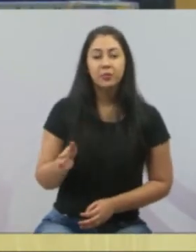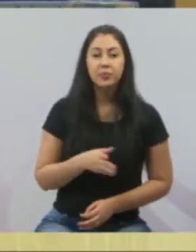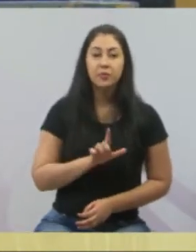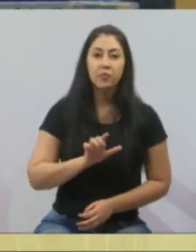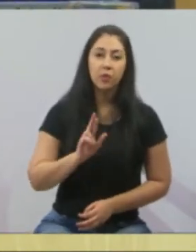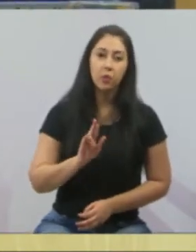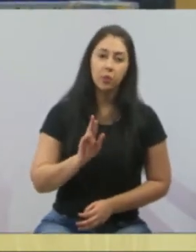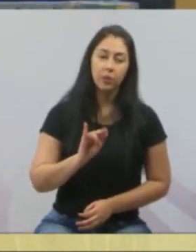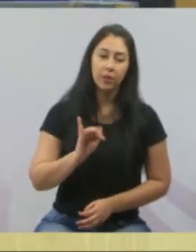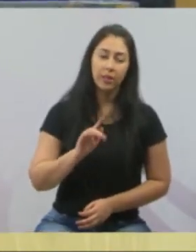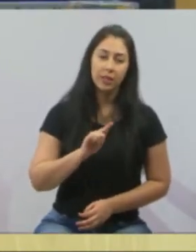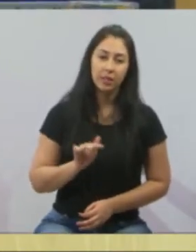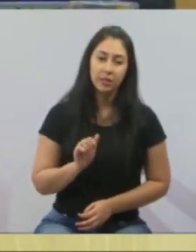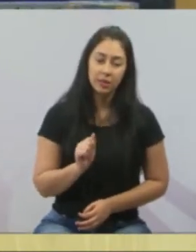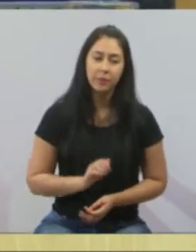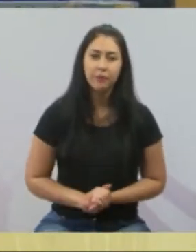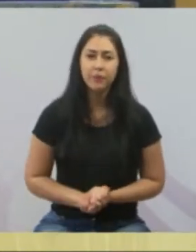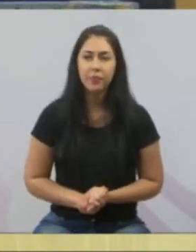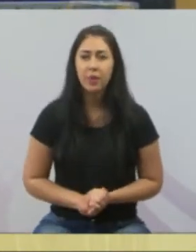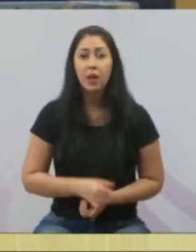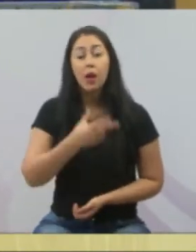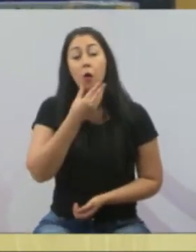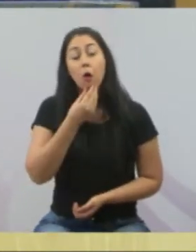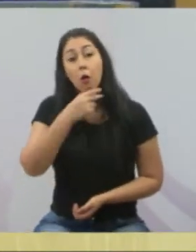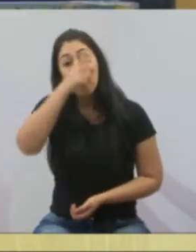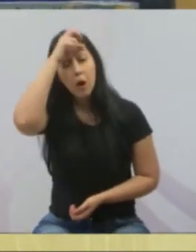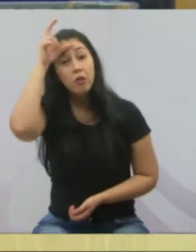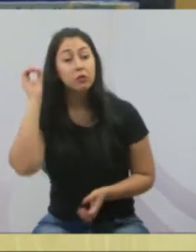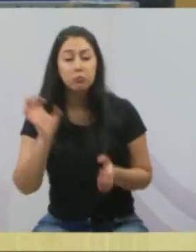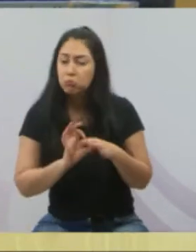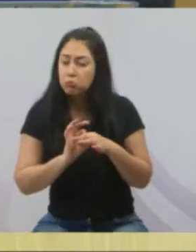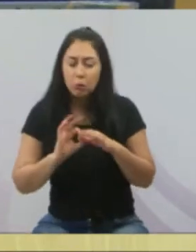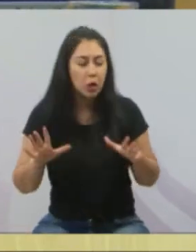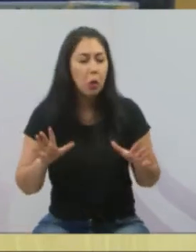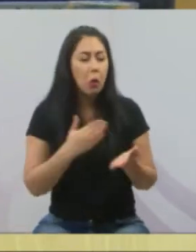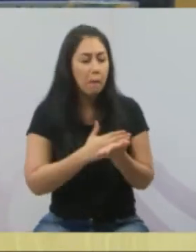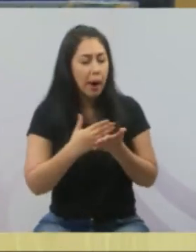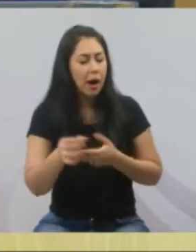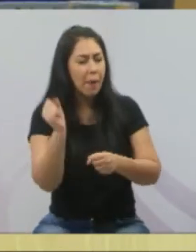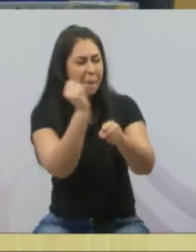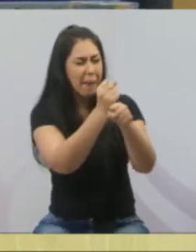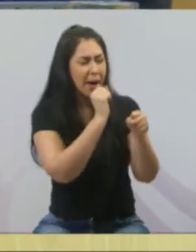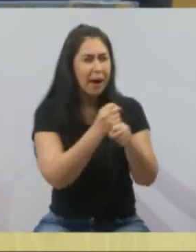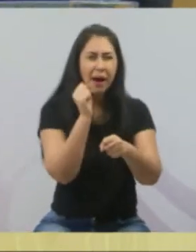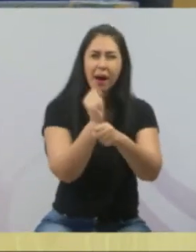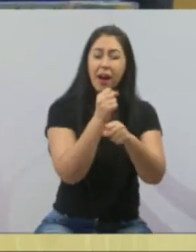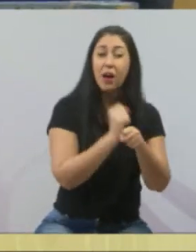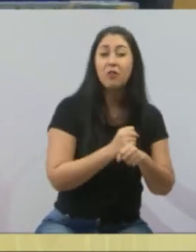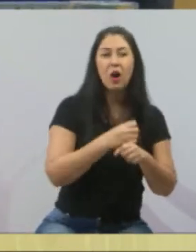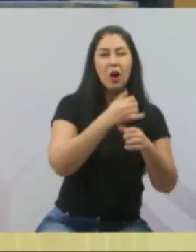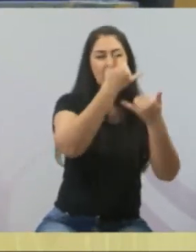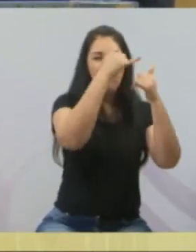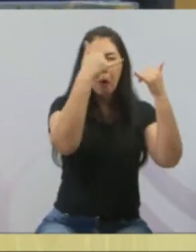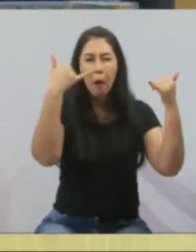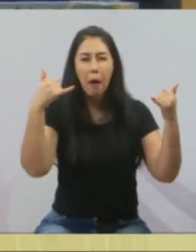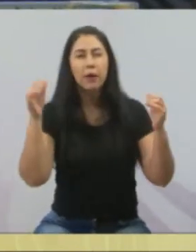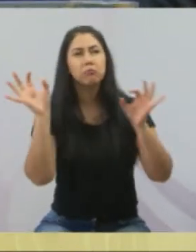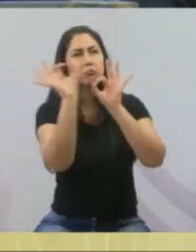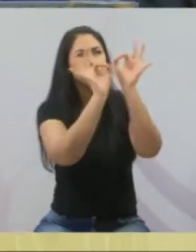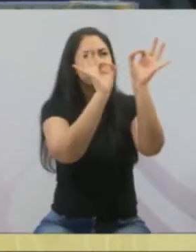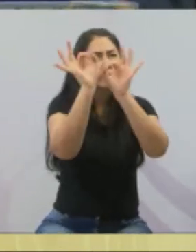antecipando o agradecimento pela atenção dispensada, subscrevemos. Vereador Juarez Araújo, senhor presidente, foi solicitado votação. Senhor presidente, eu